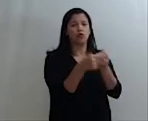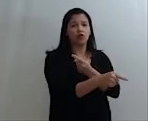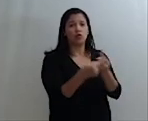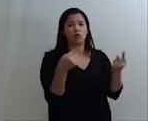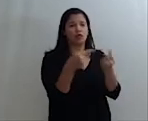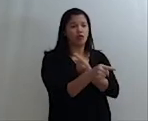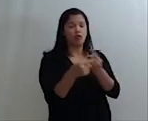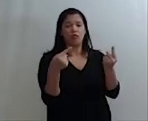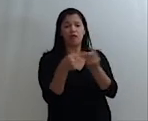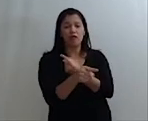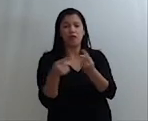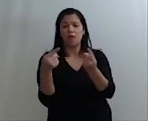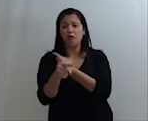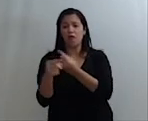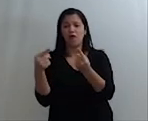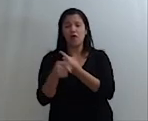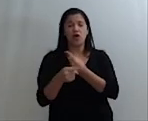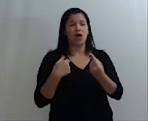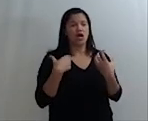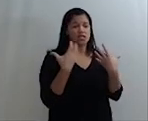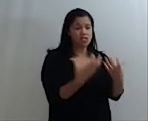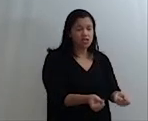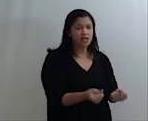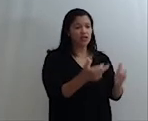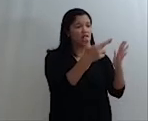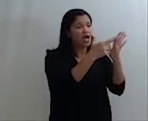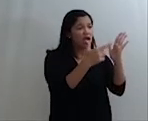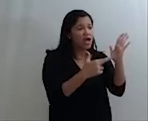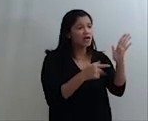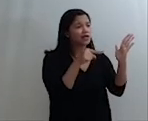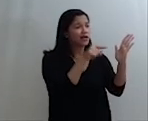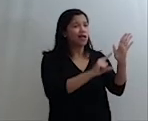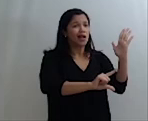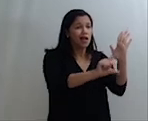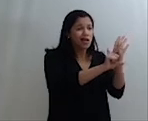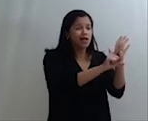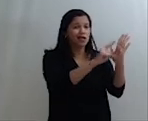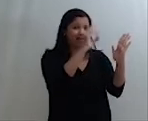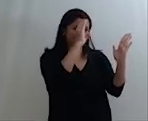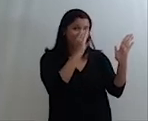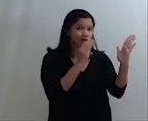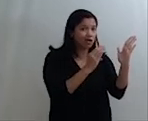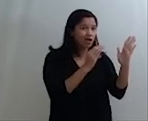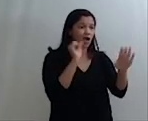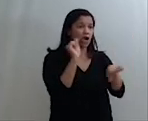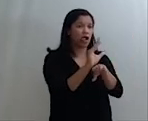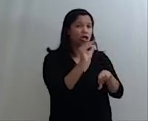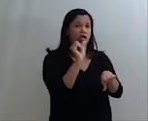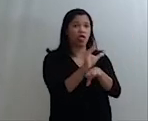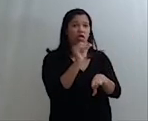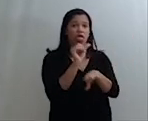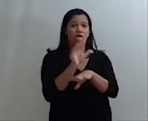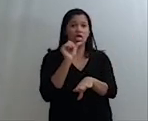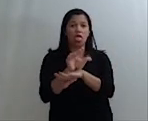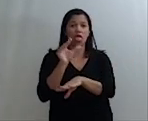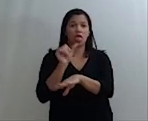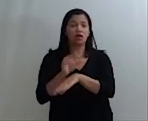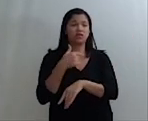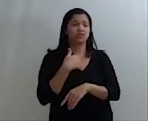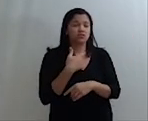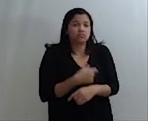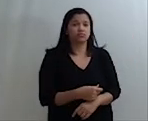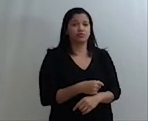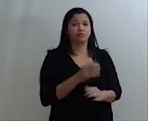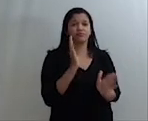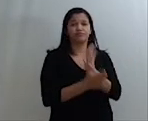com a com a com com com com as regras impostas pela lei nós na verdade estamos passando a mão em cima da